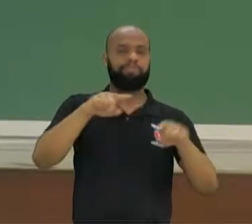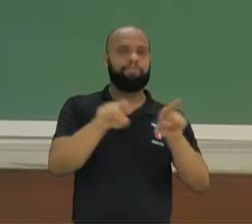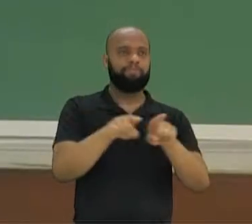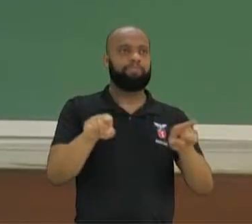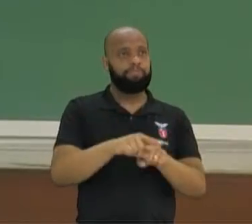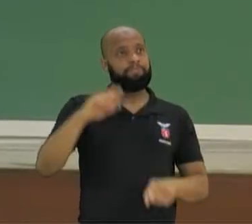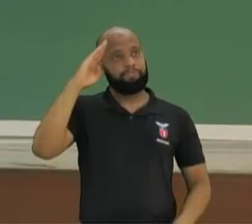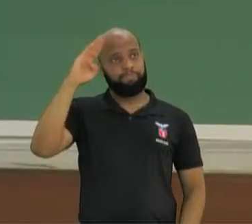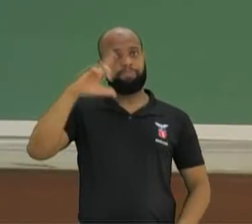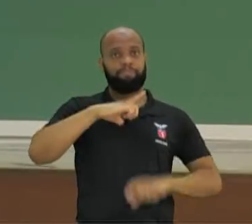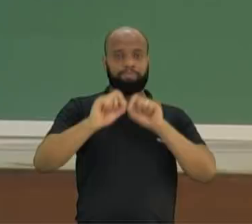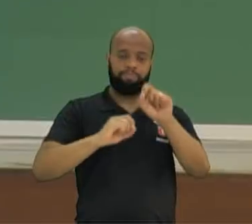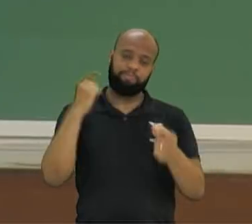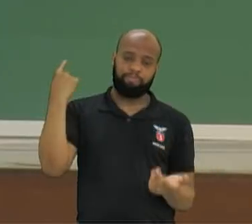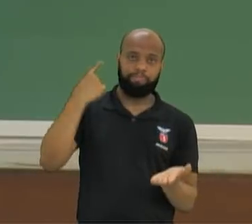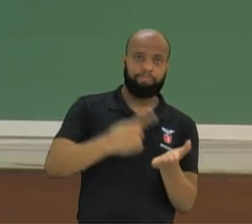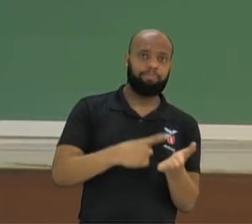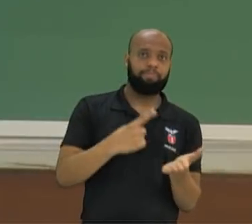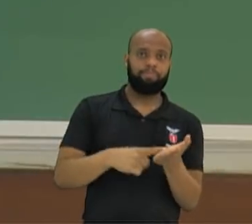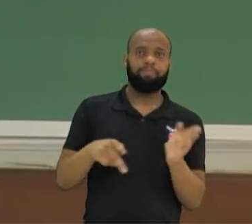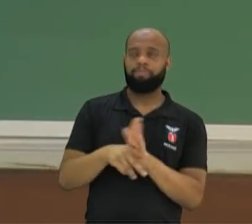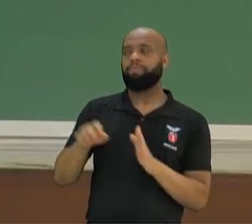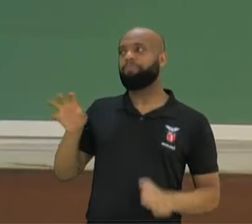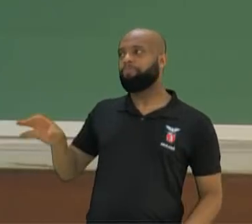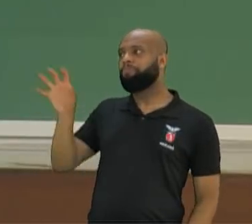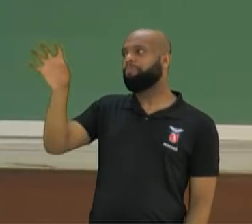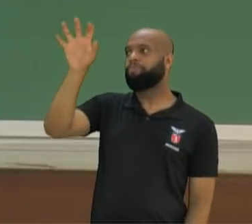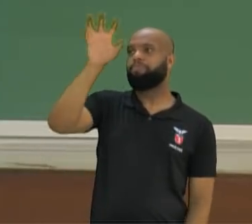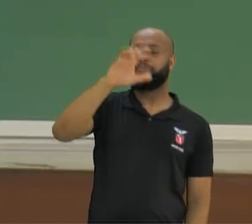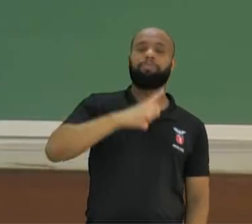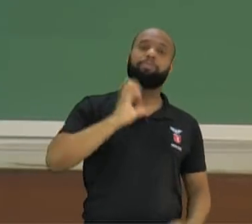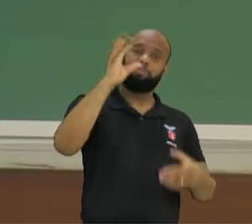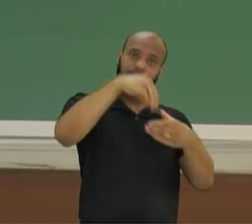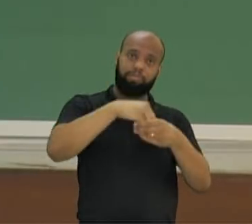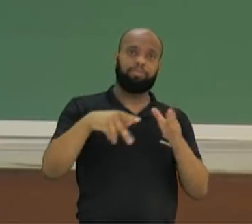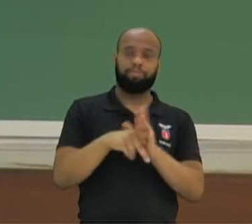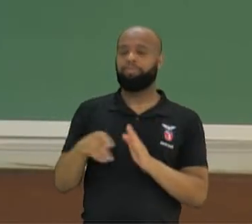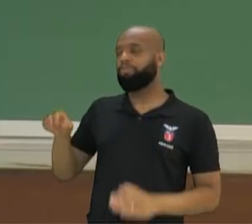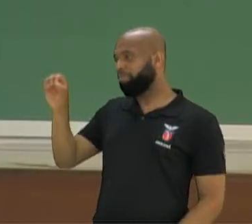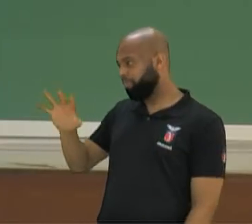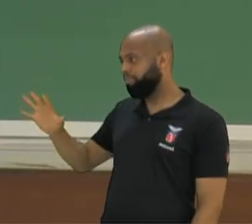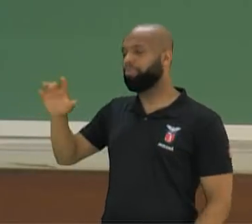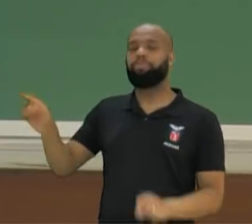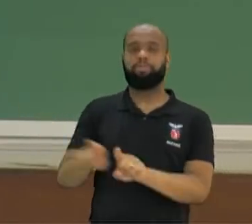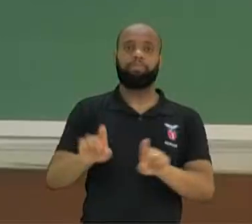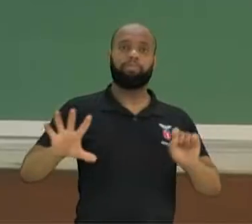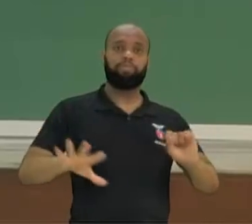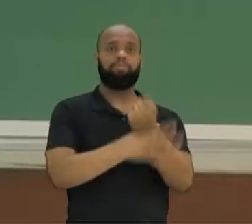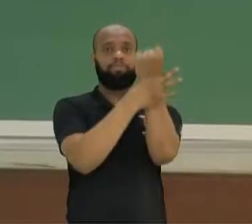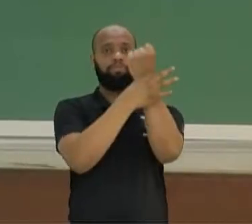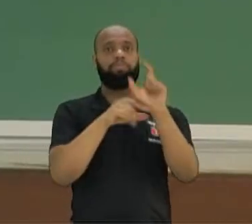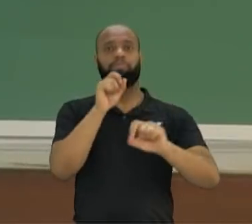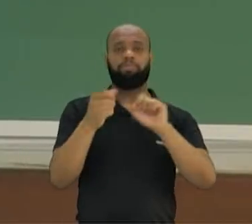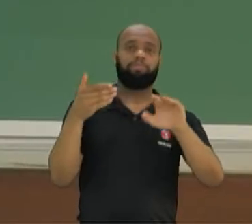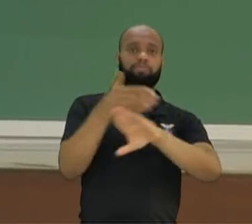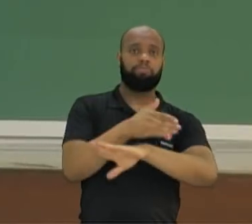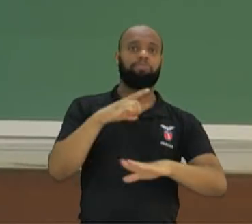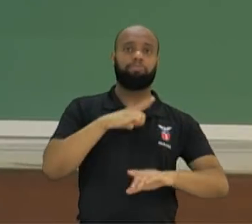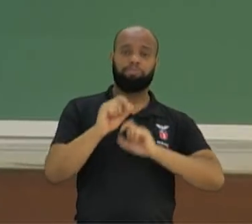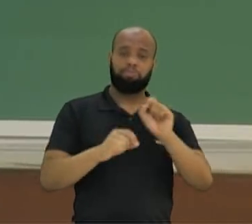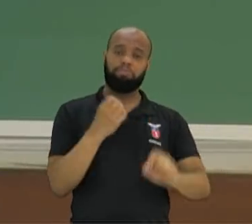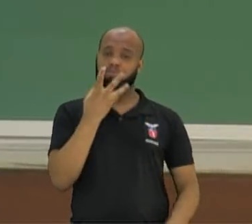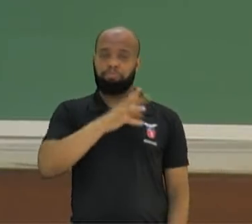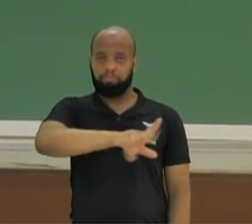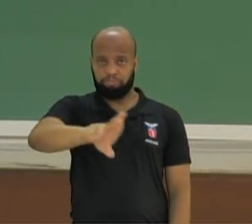e principalmente os acordos regionais dentro do próprio continente, que garantem um acesso privilegiado